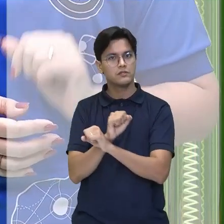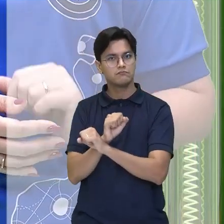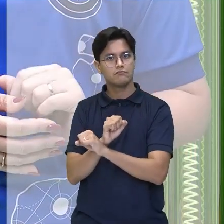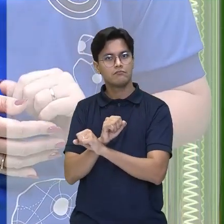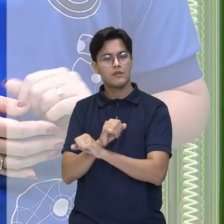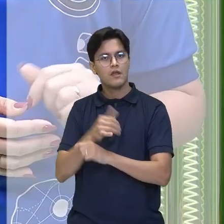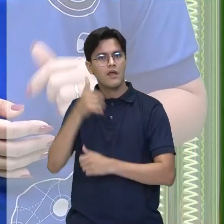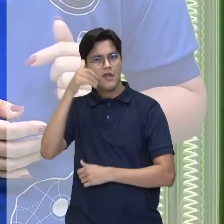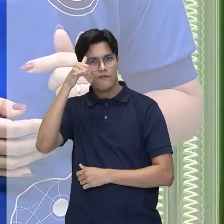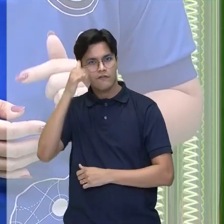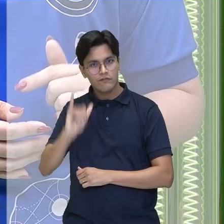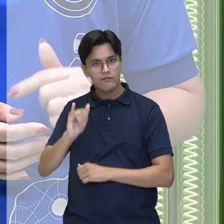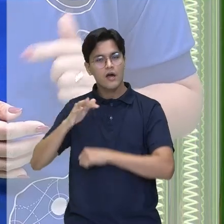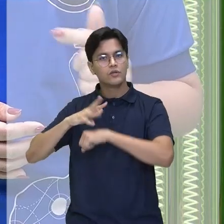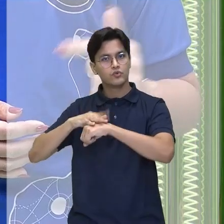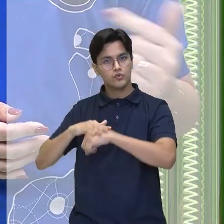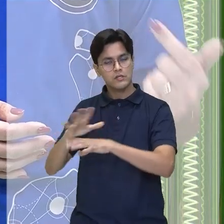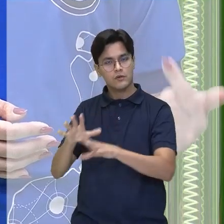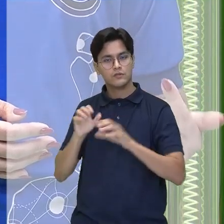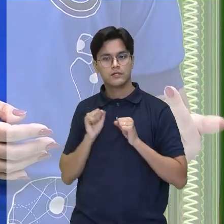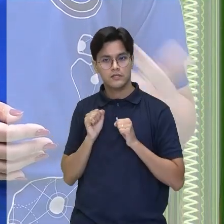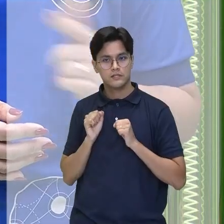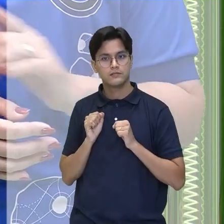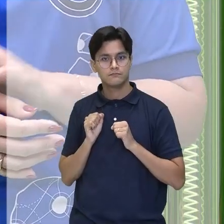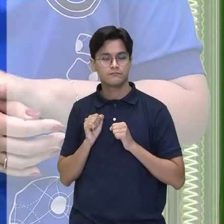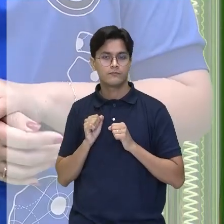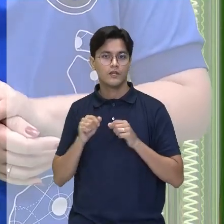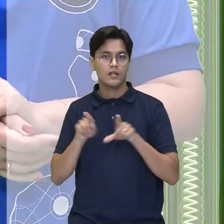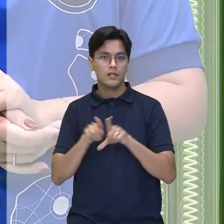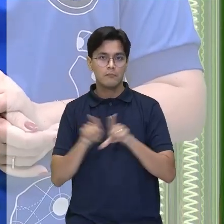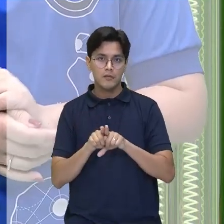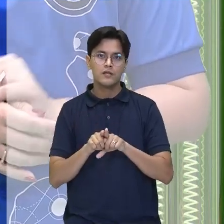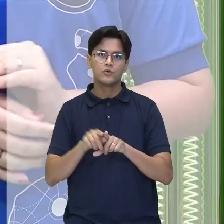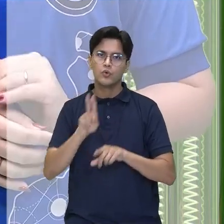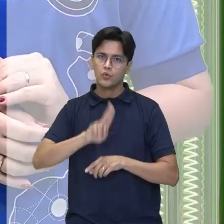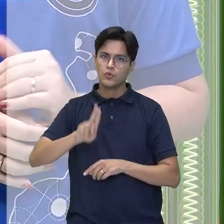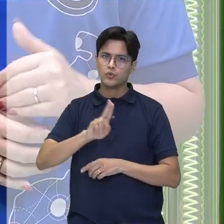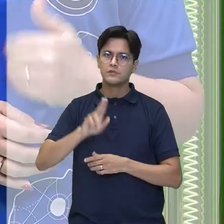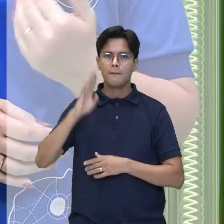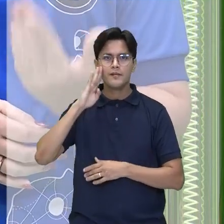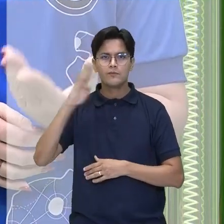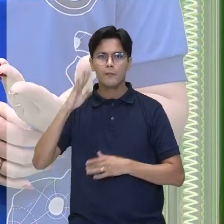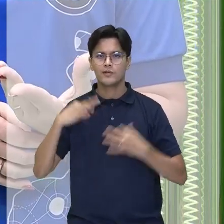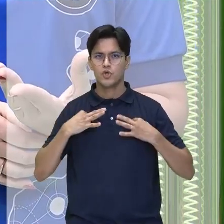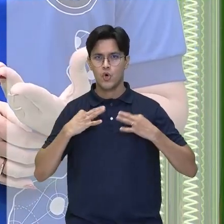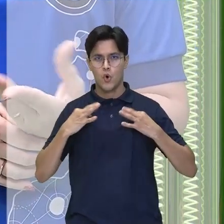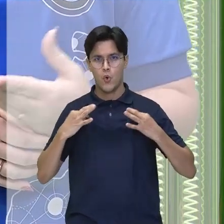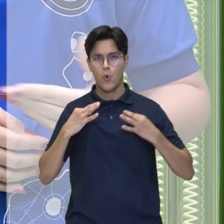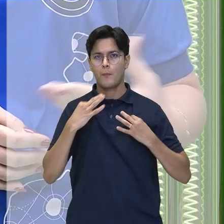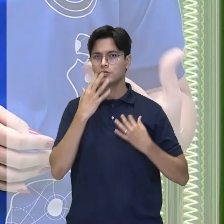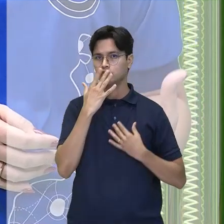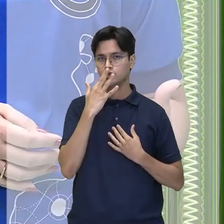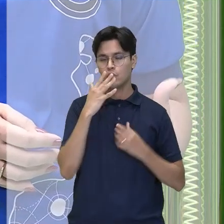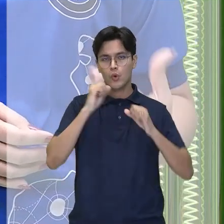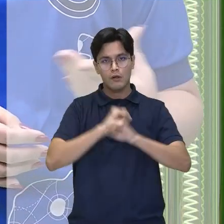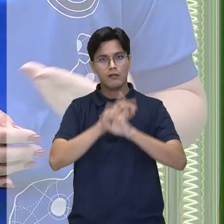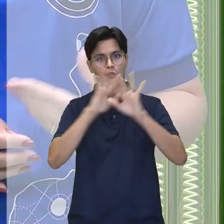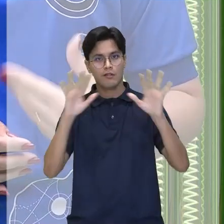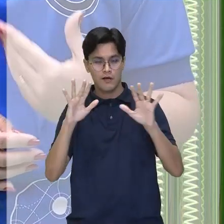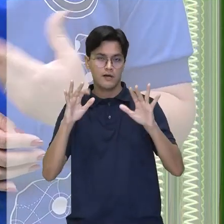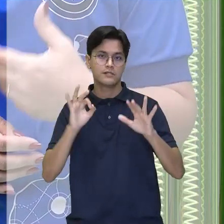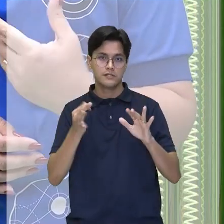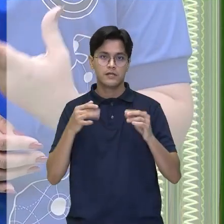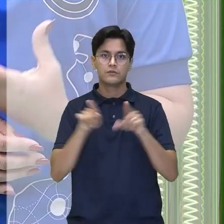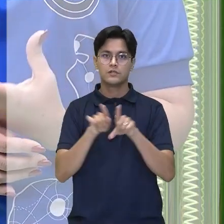cores claras, porque os mosquitos se atraem por roupas de cor escura. Você também precisa saber se nesses locais existe